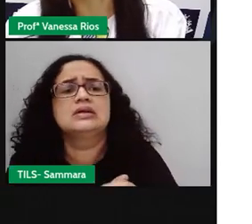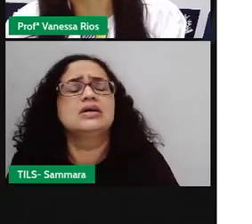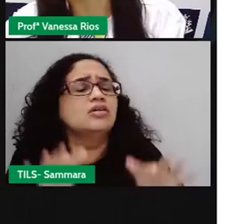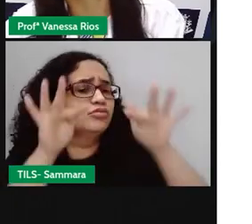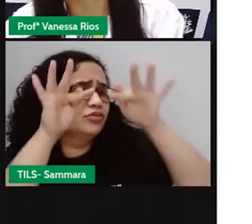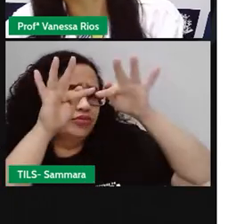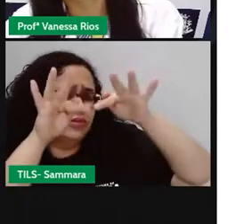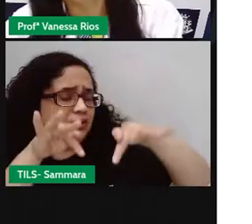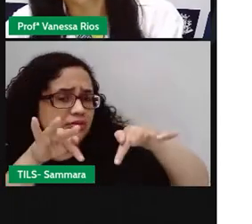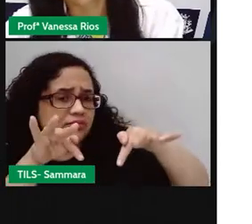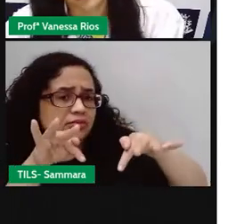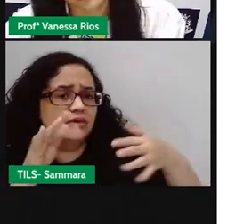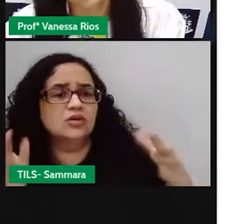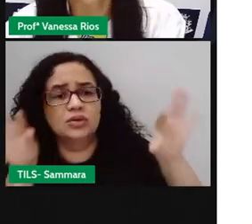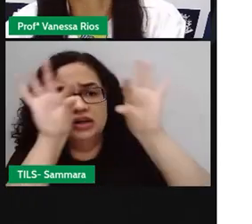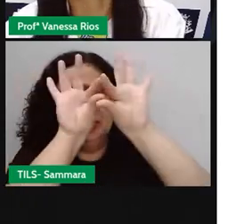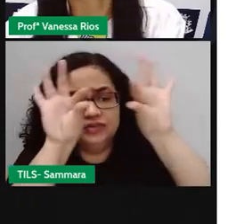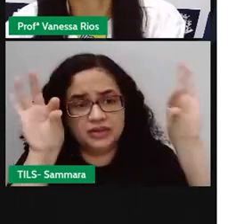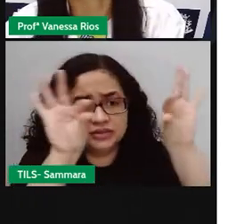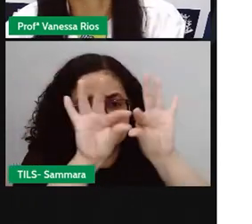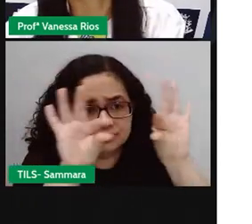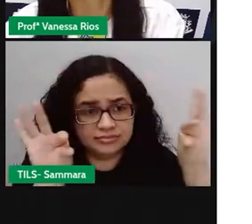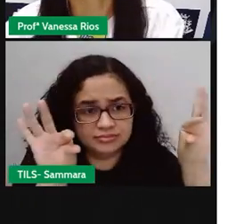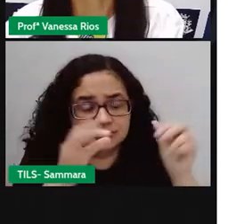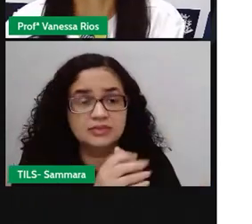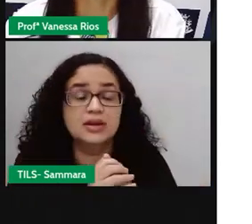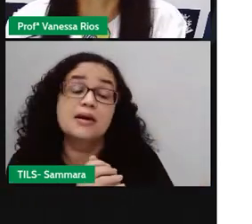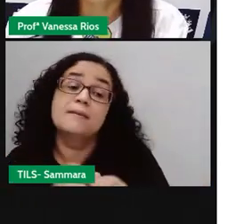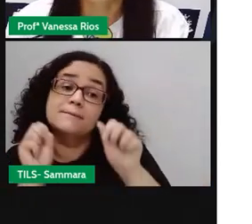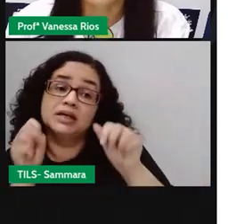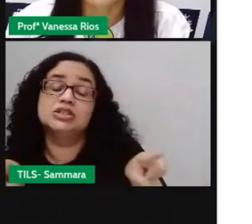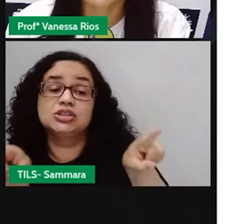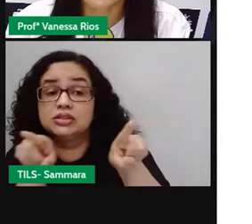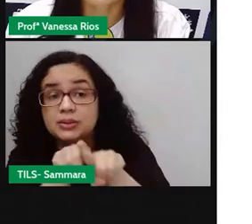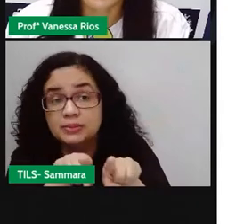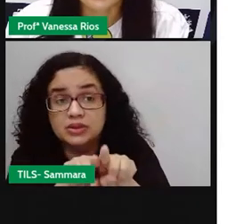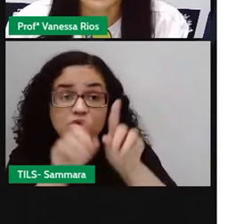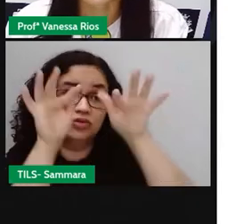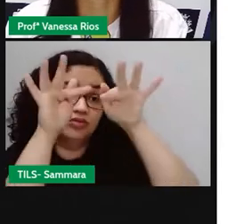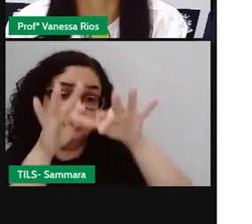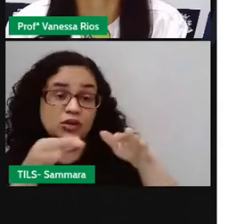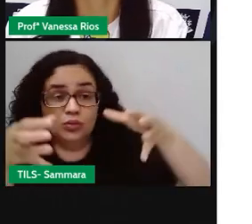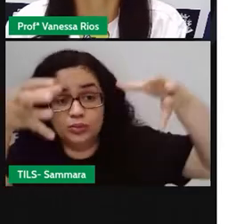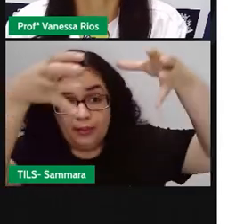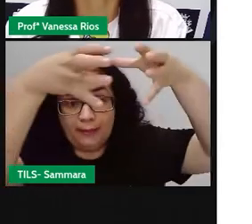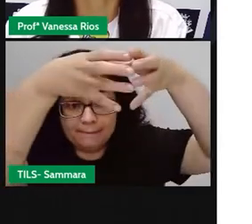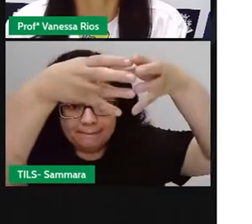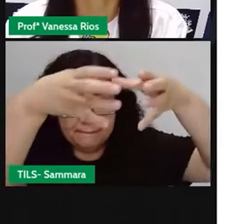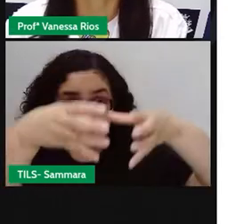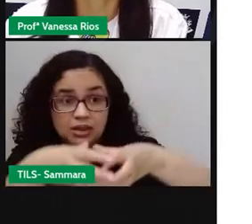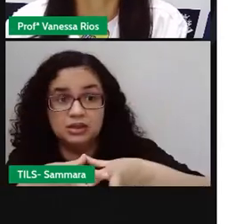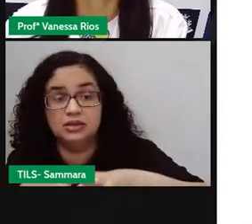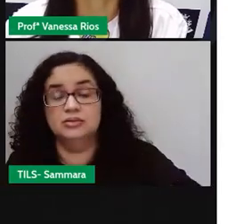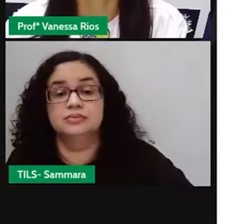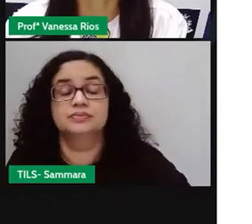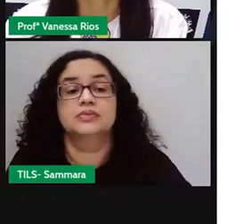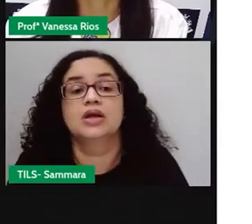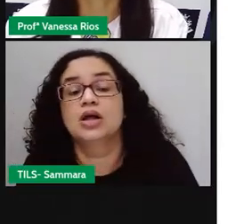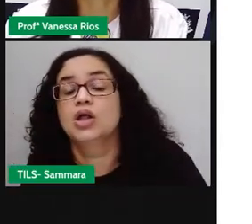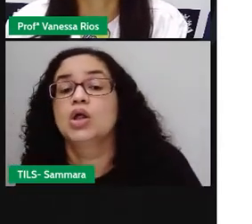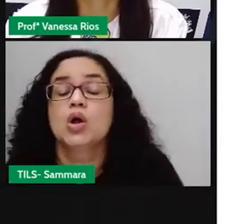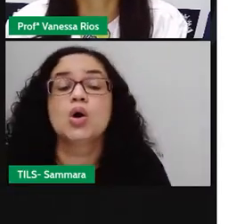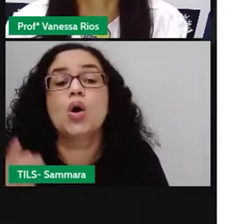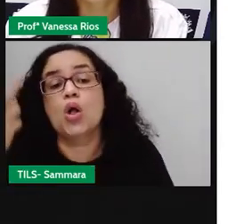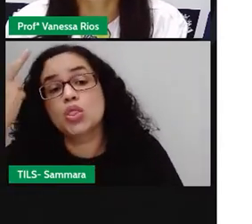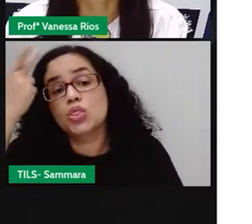para finalizar uma frase, mas também serve para finalizar um parágrafo. E normalmente